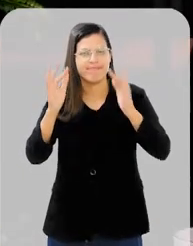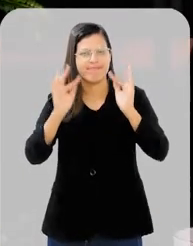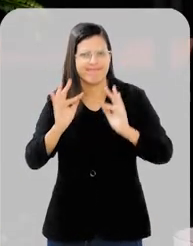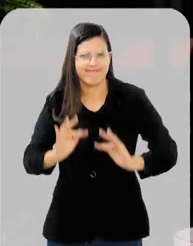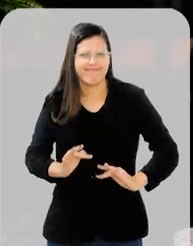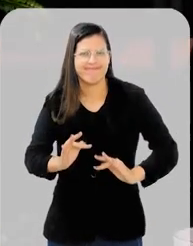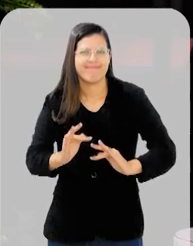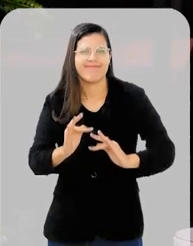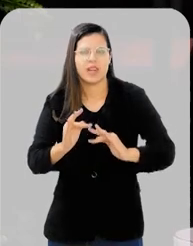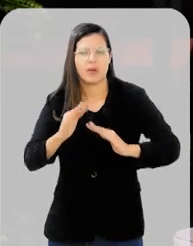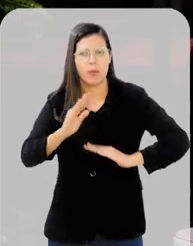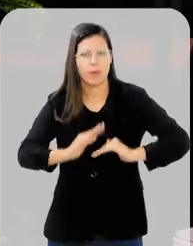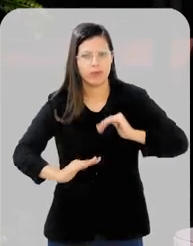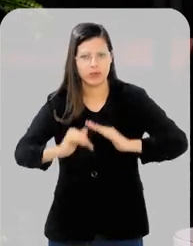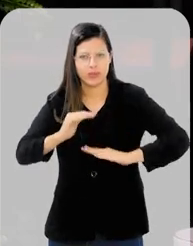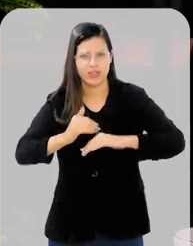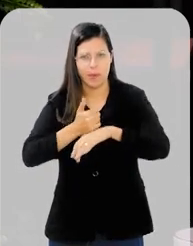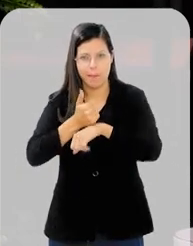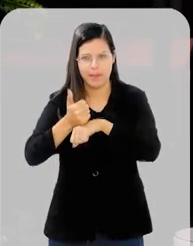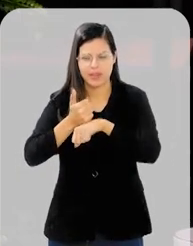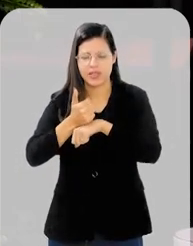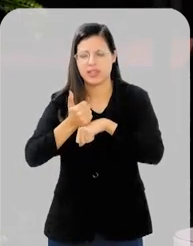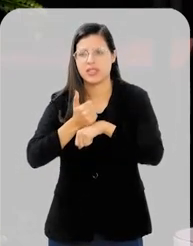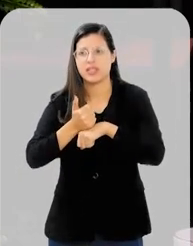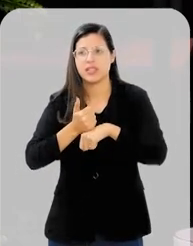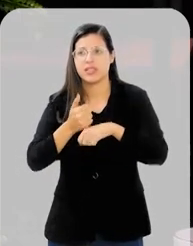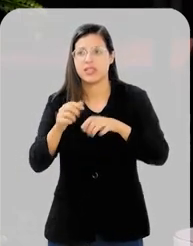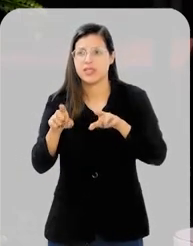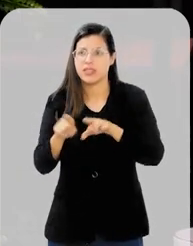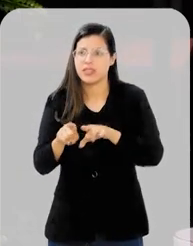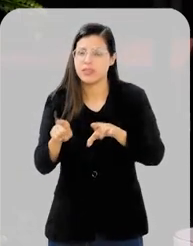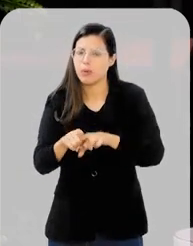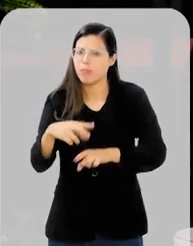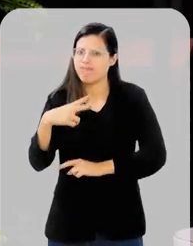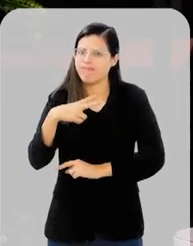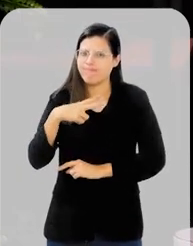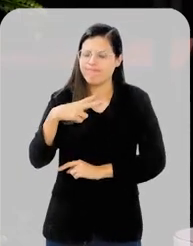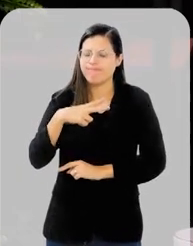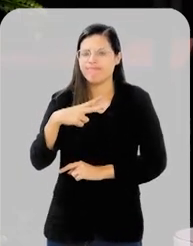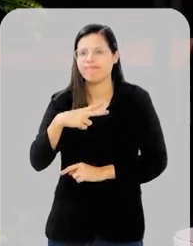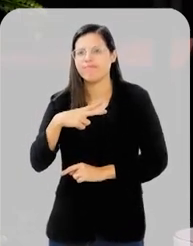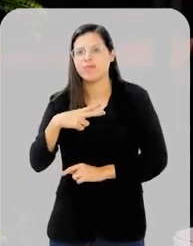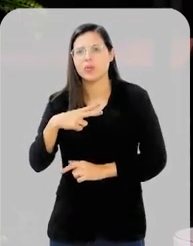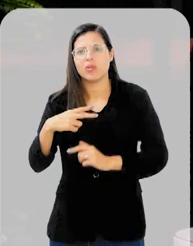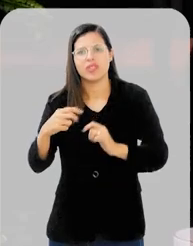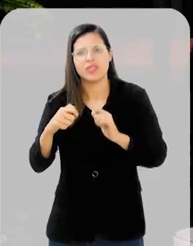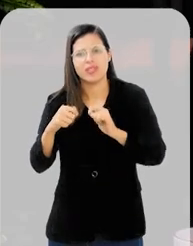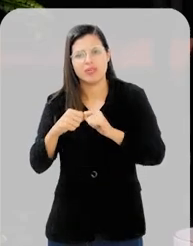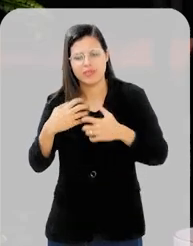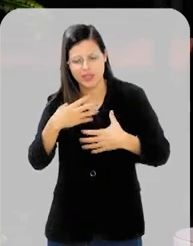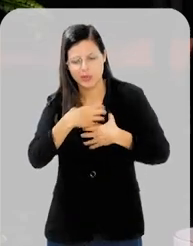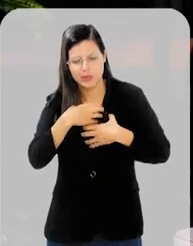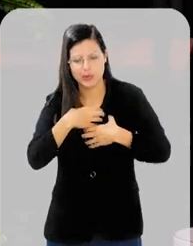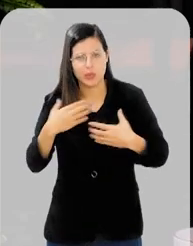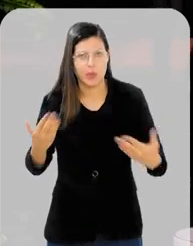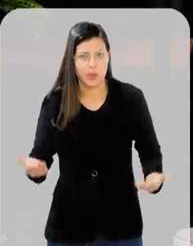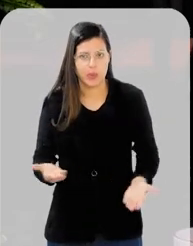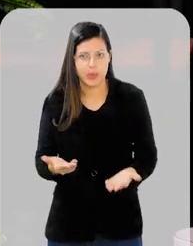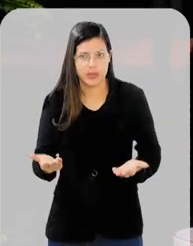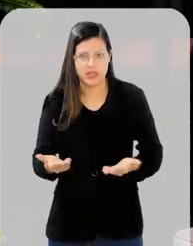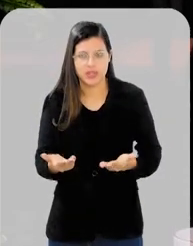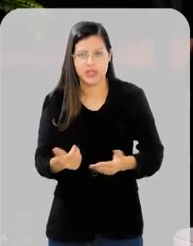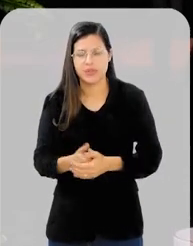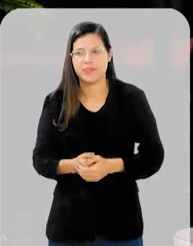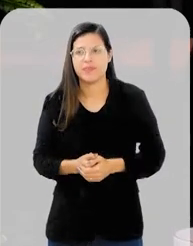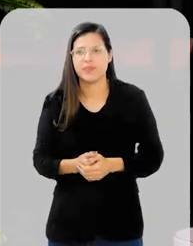realizado profissionalmente e e acho que pessoalmente como eu tenho tenho me realizado hoje porque